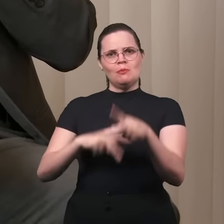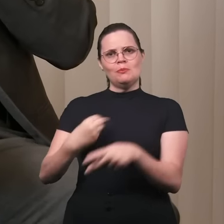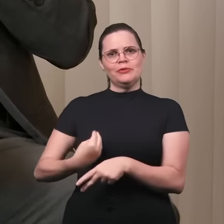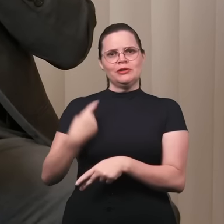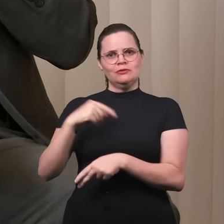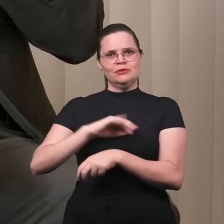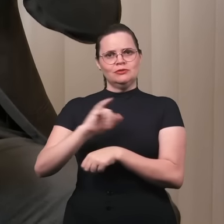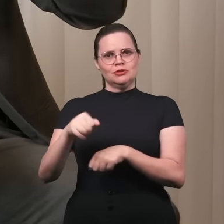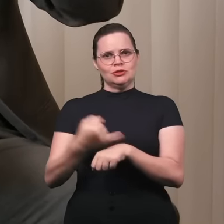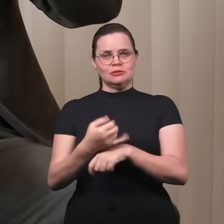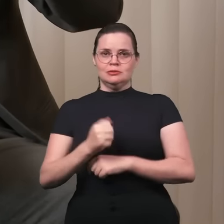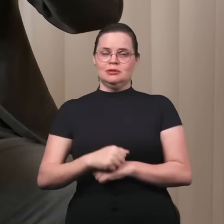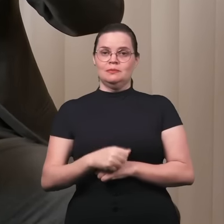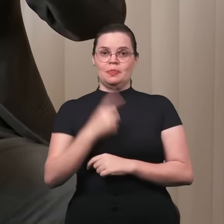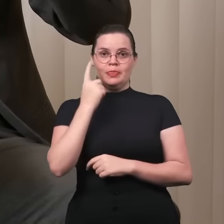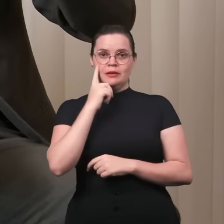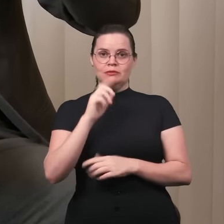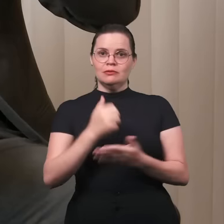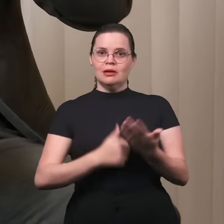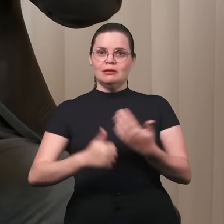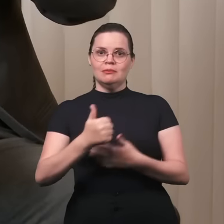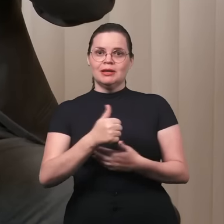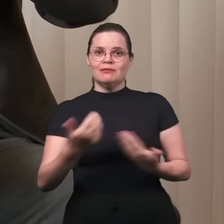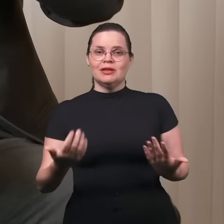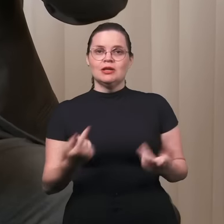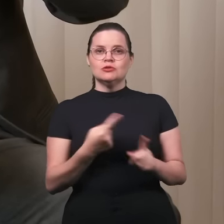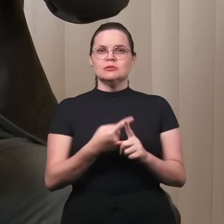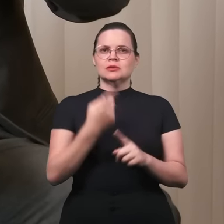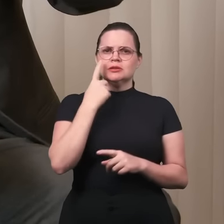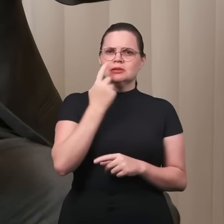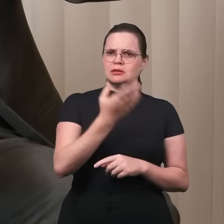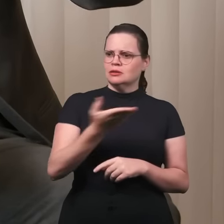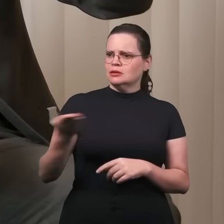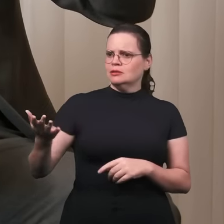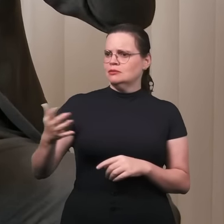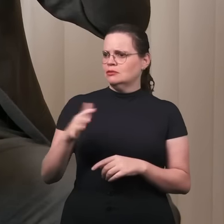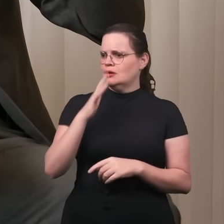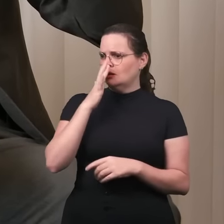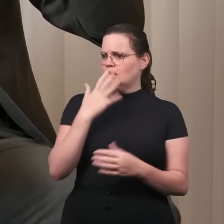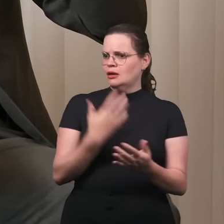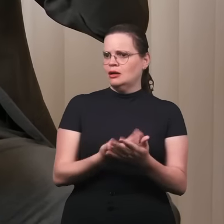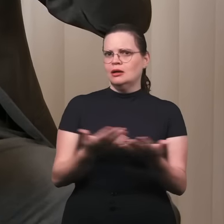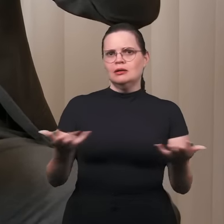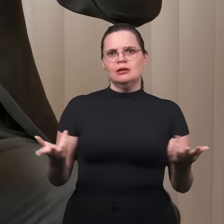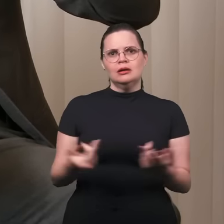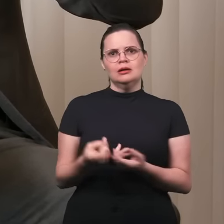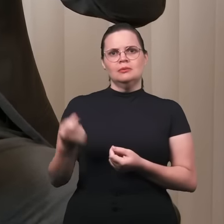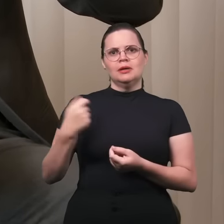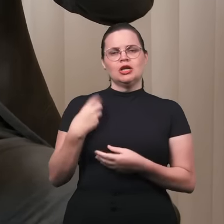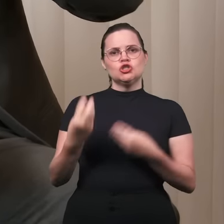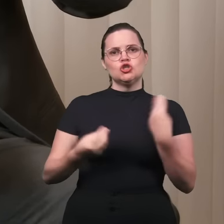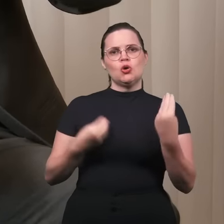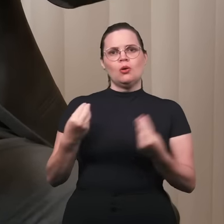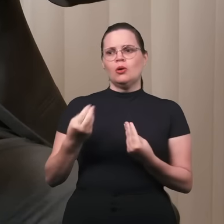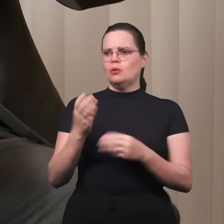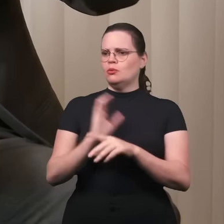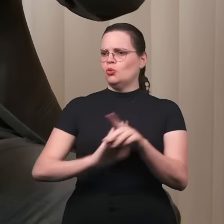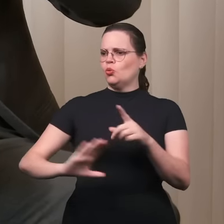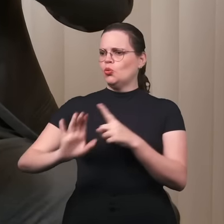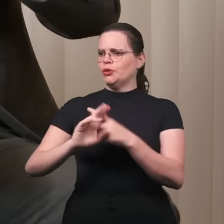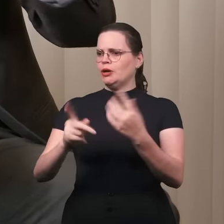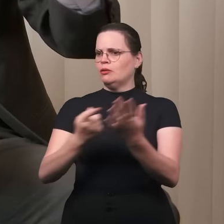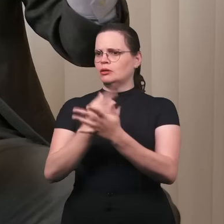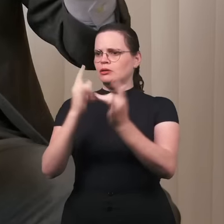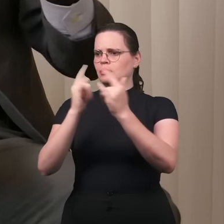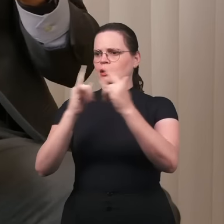é um privilégio. Aquele que está aqui, quem via assim, olha só a riqueza de Salomão, olha só o culto que é aqui,